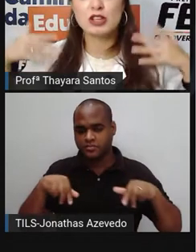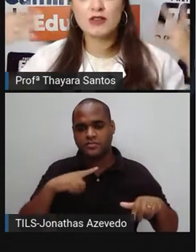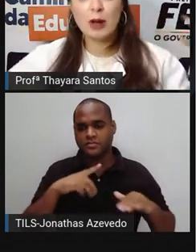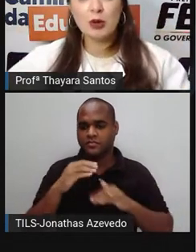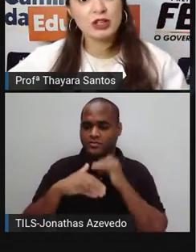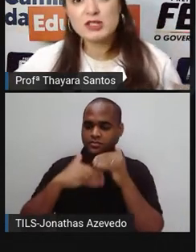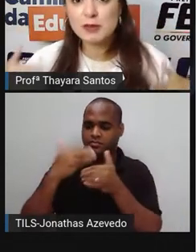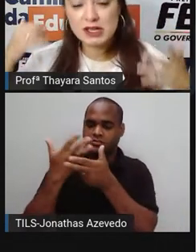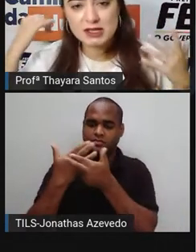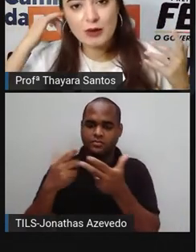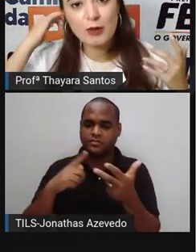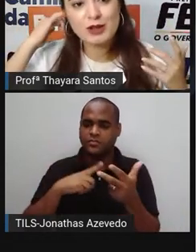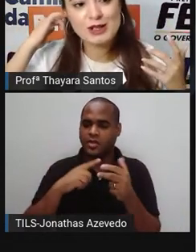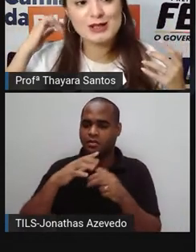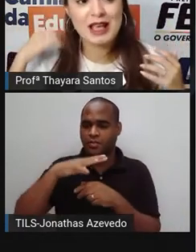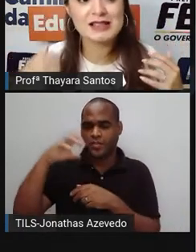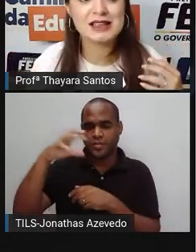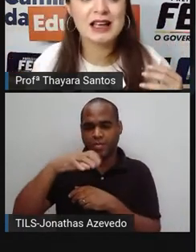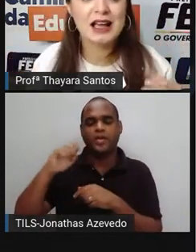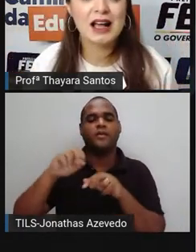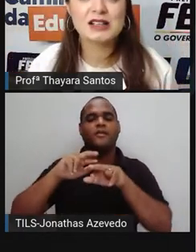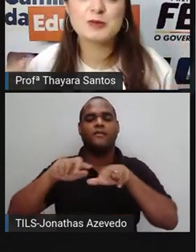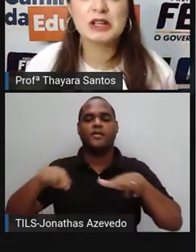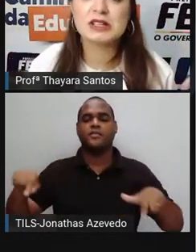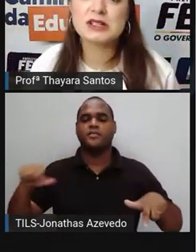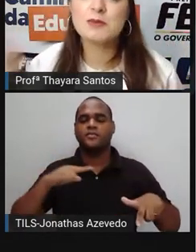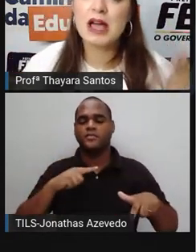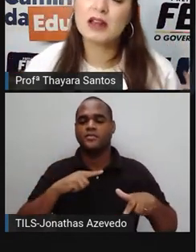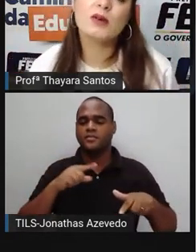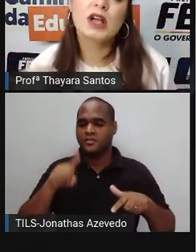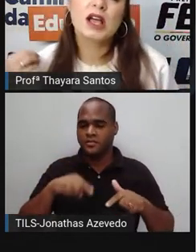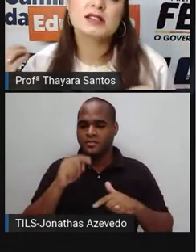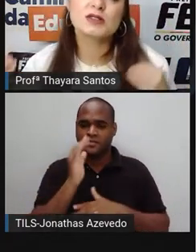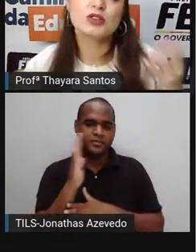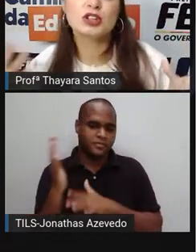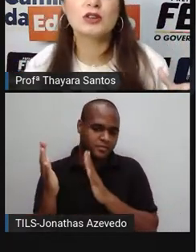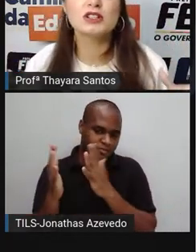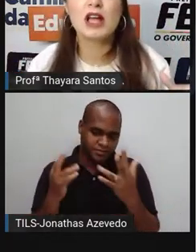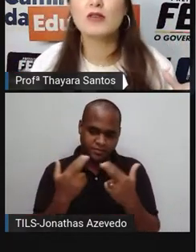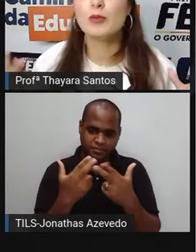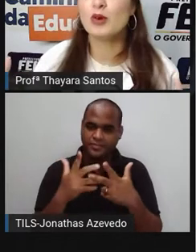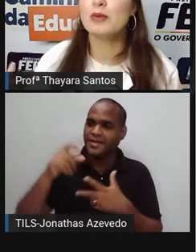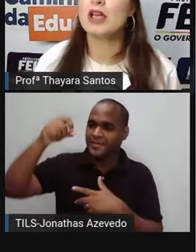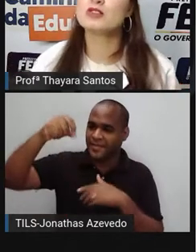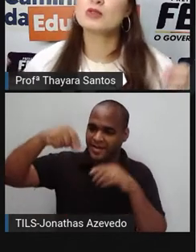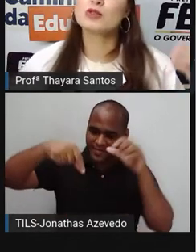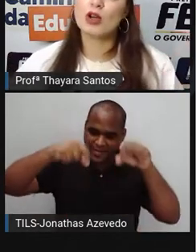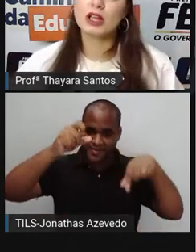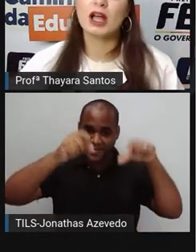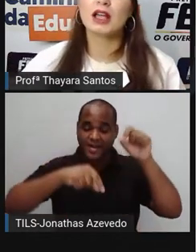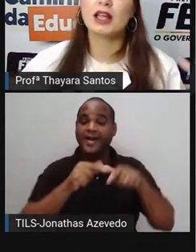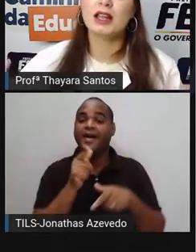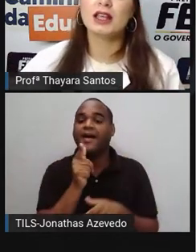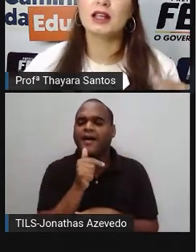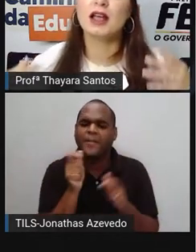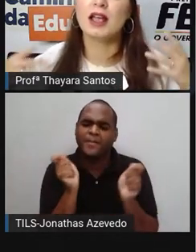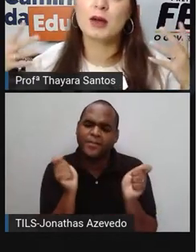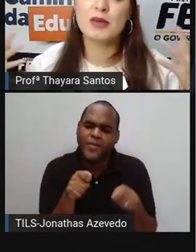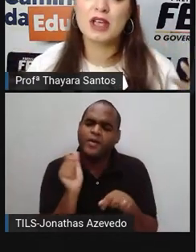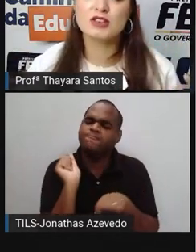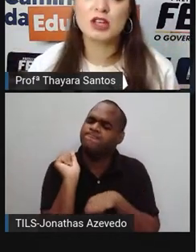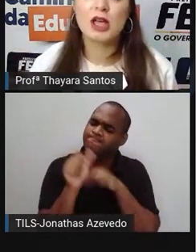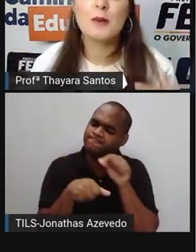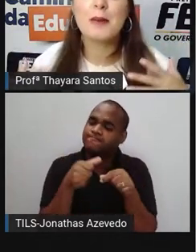mais processo de evapotranspiração que é o processo que as as plantas liberam essas gotículas de água para o ambiente se torna aquele